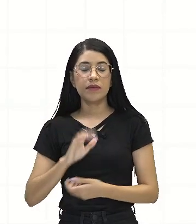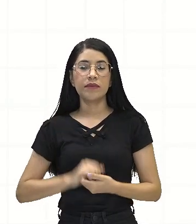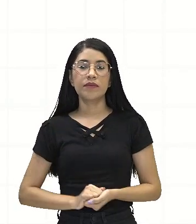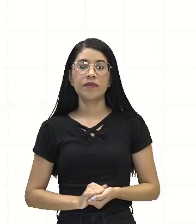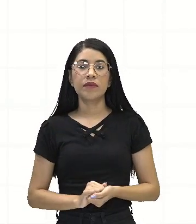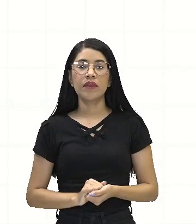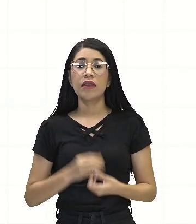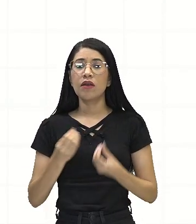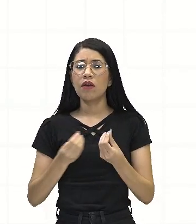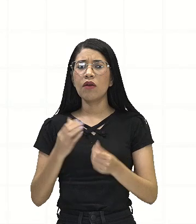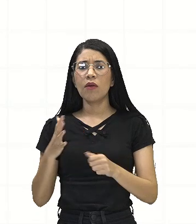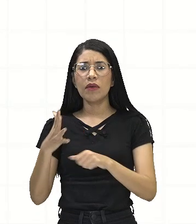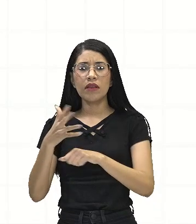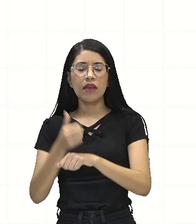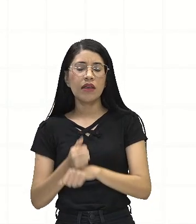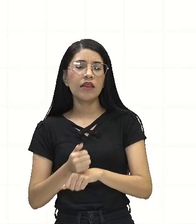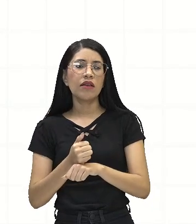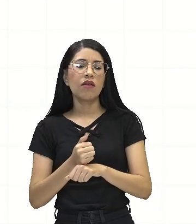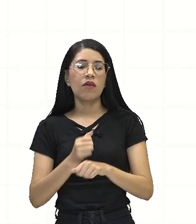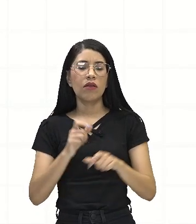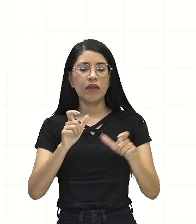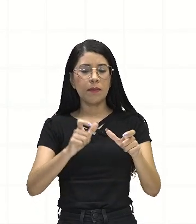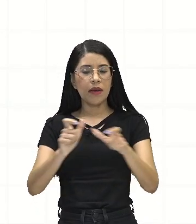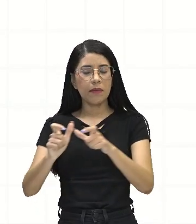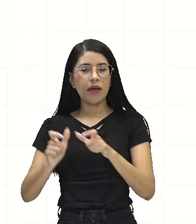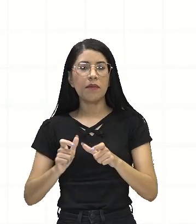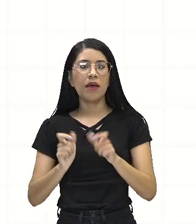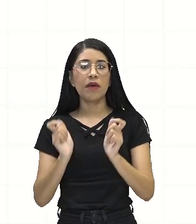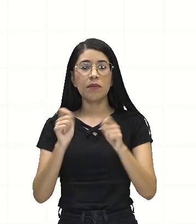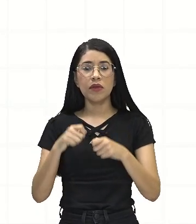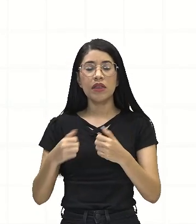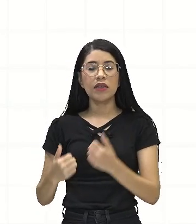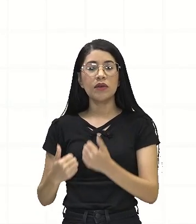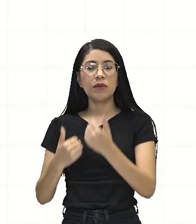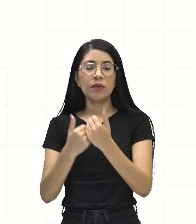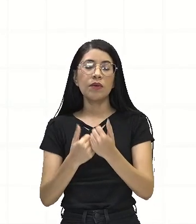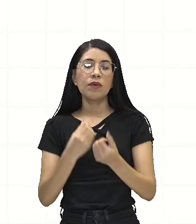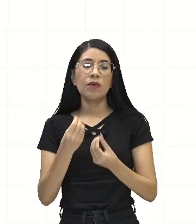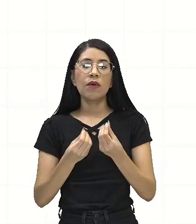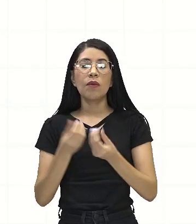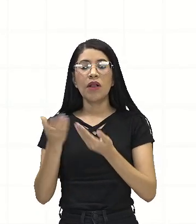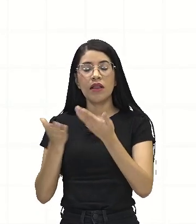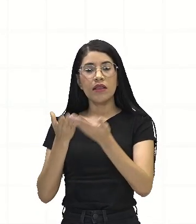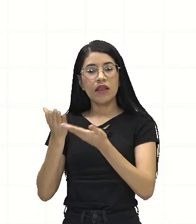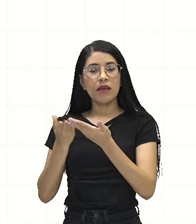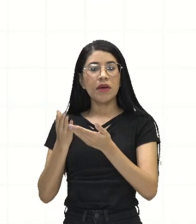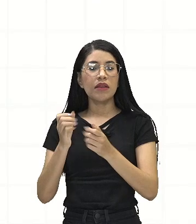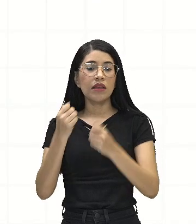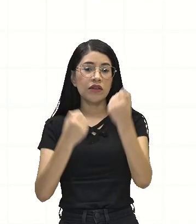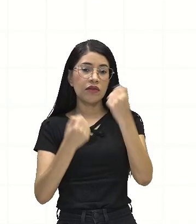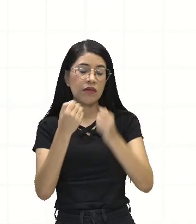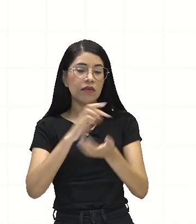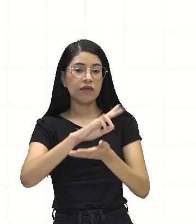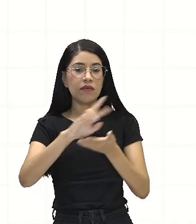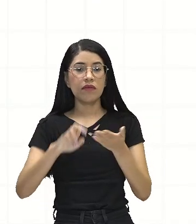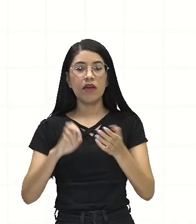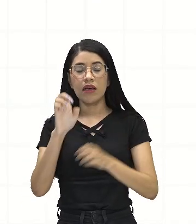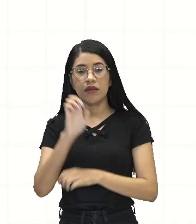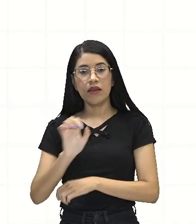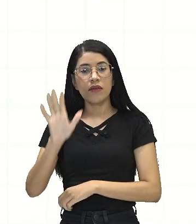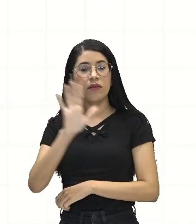suas colônias para suprir aqui a crescente demanda, tá bom, das fábricas europeias. Então,